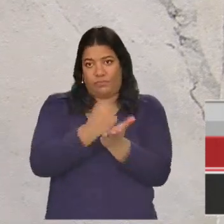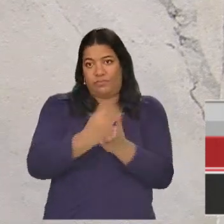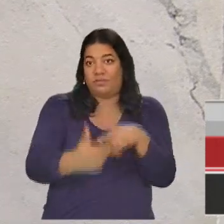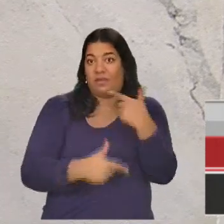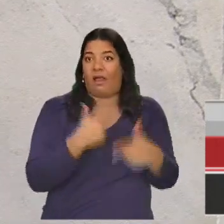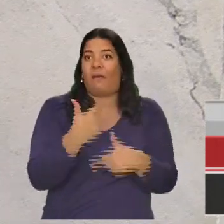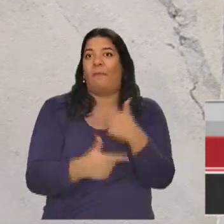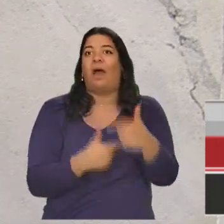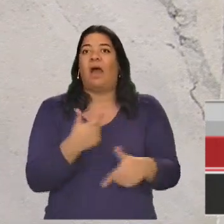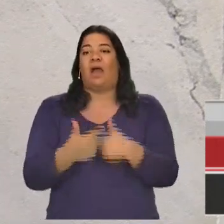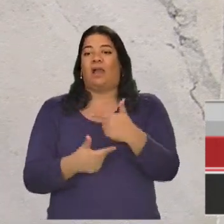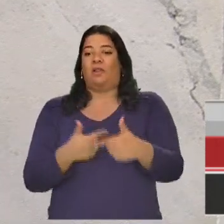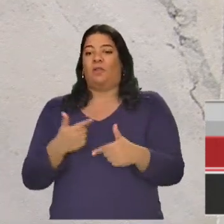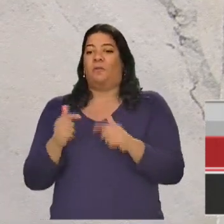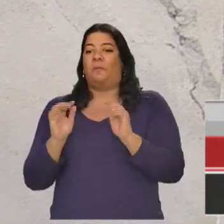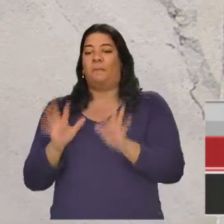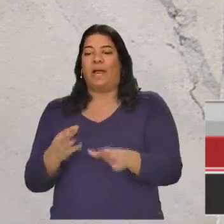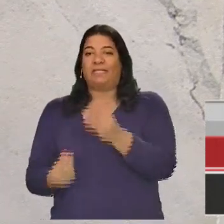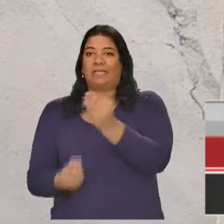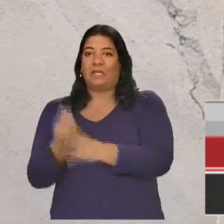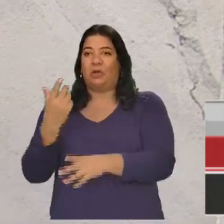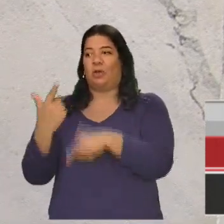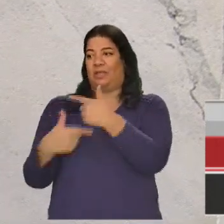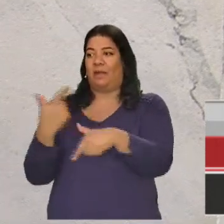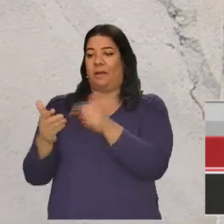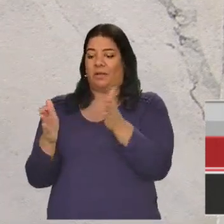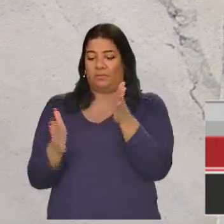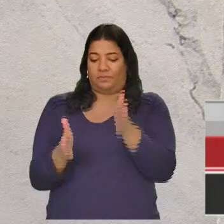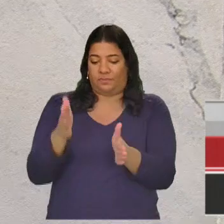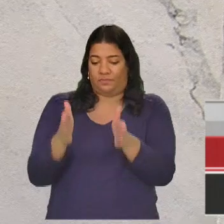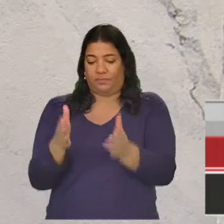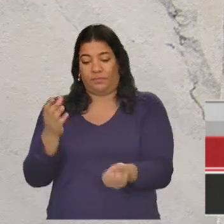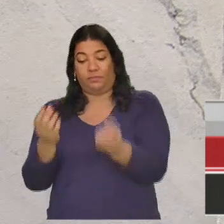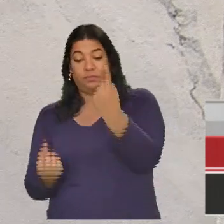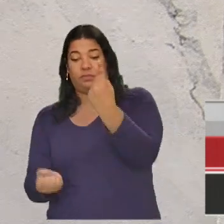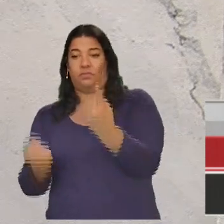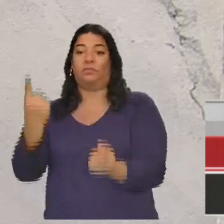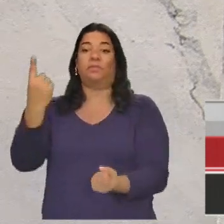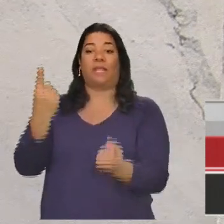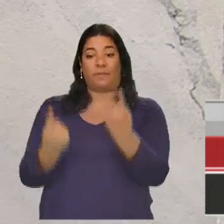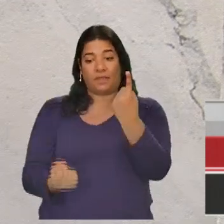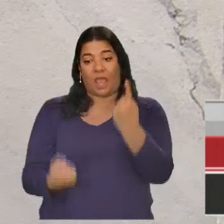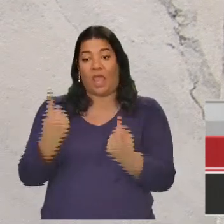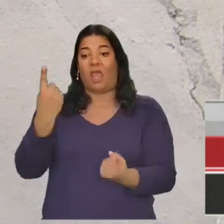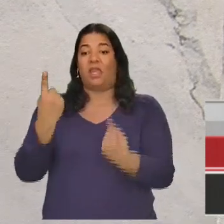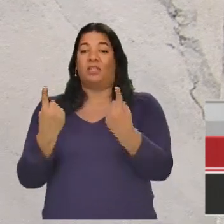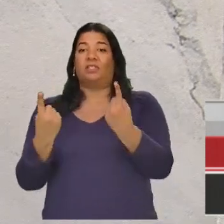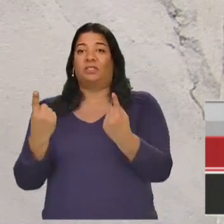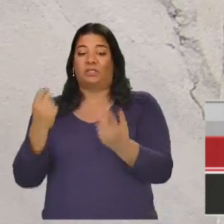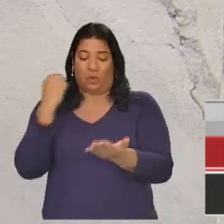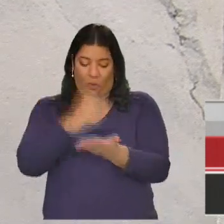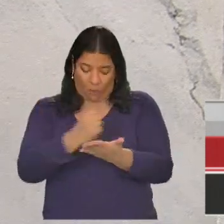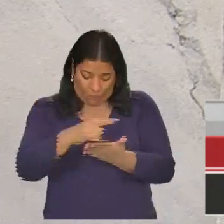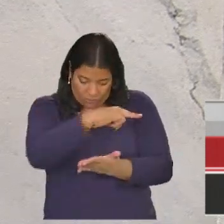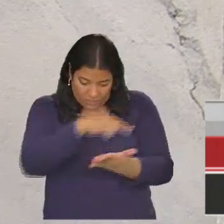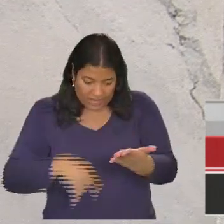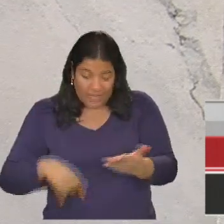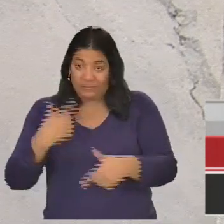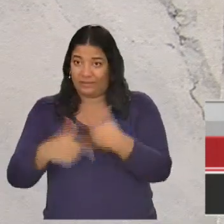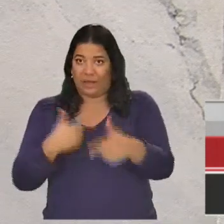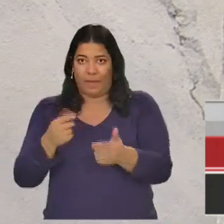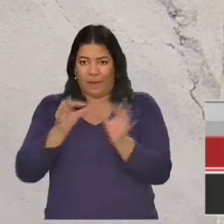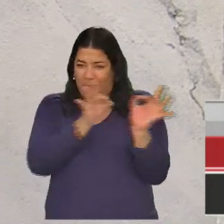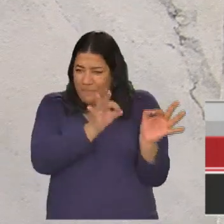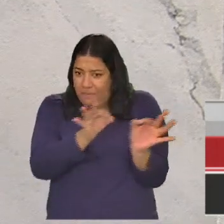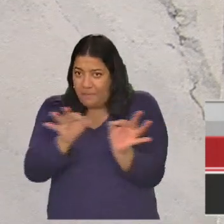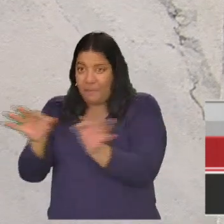a reforma que criou o trabalho intermitente né que precarizou ainda mais o contrato de trabalho as pessoas não vão conseguir